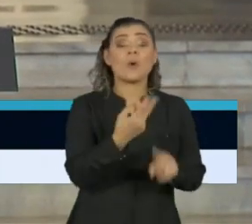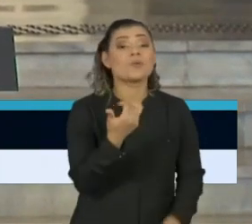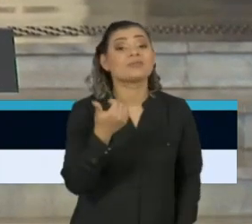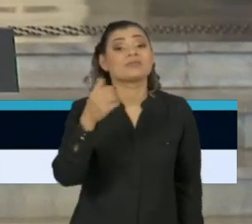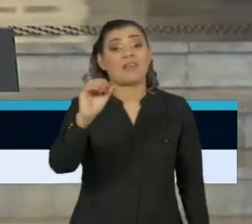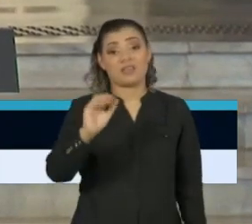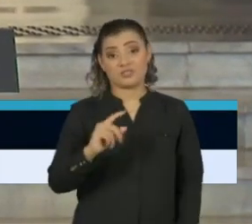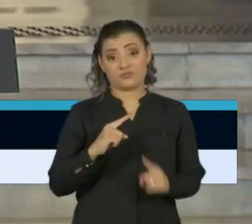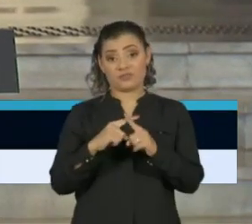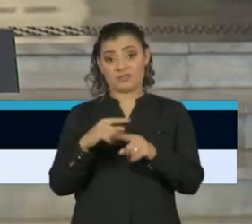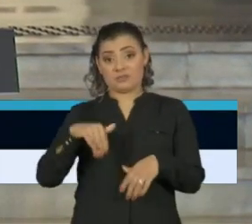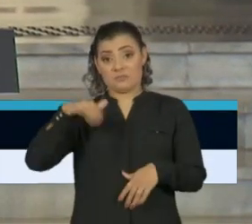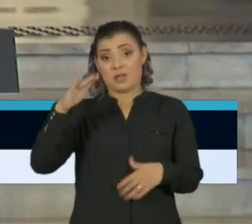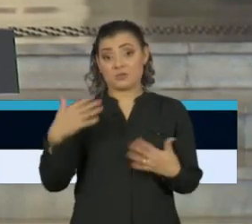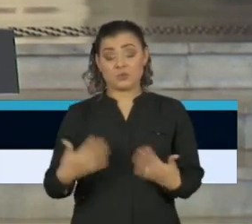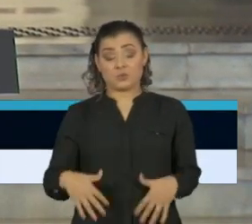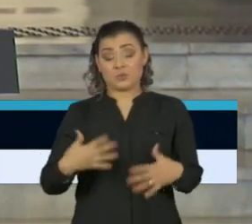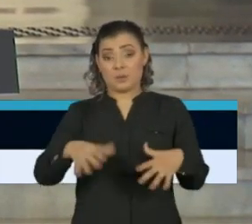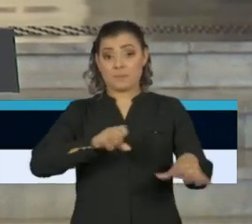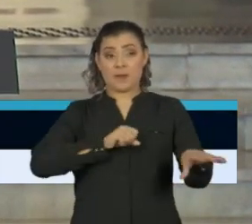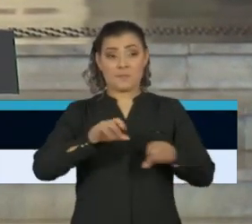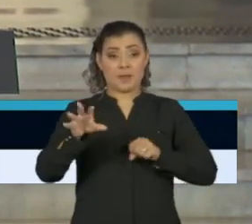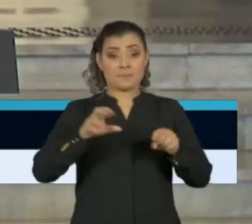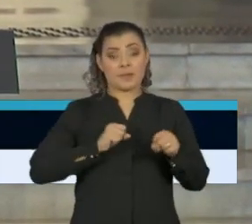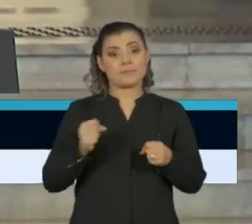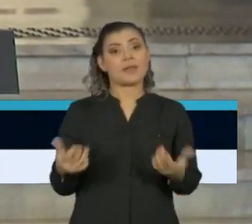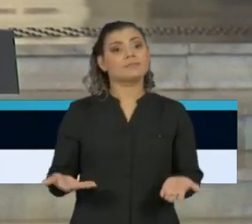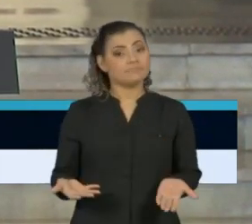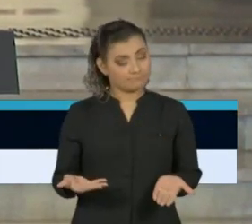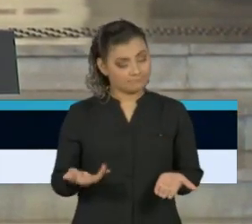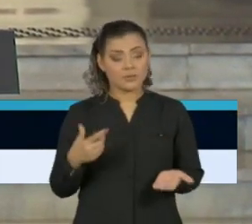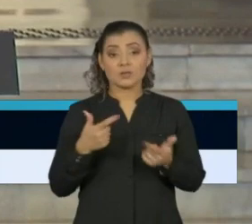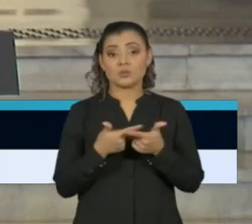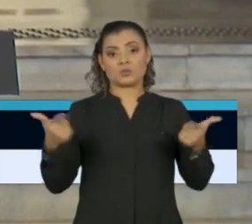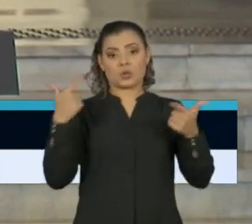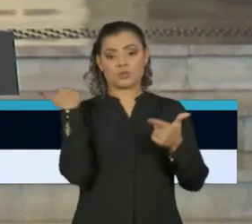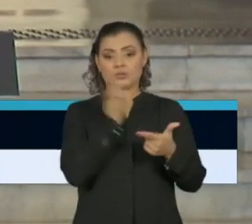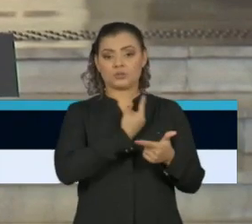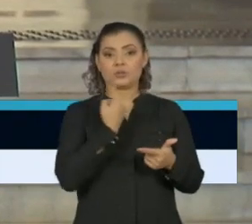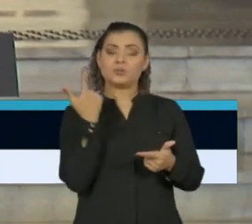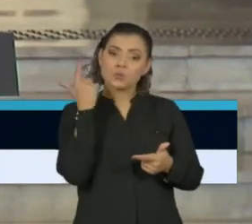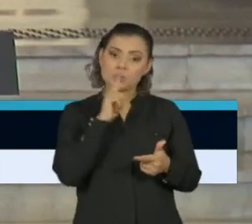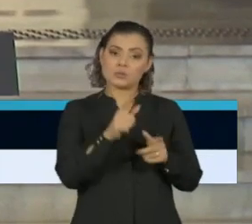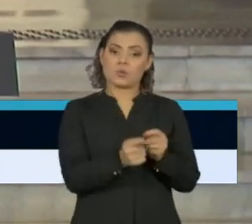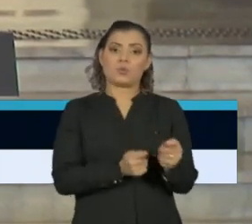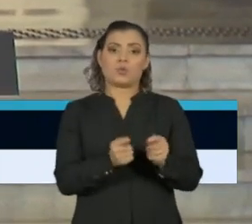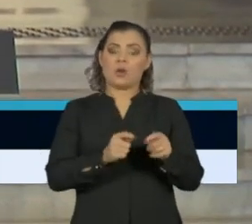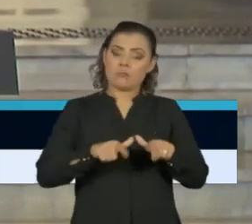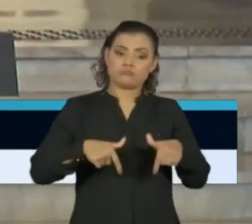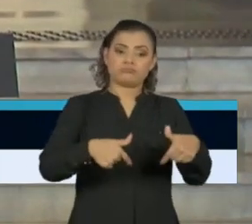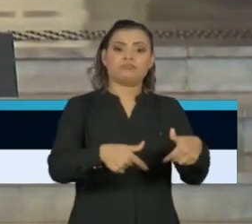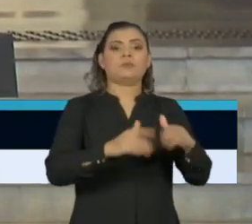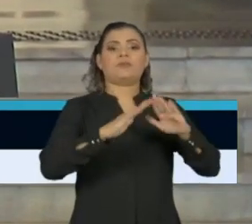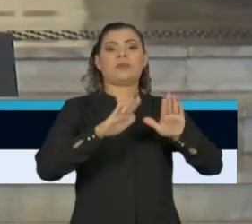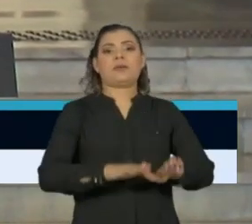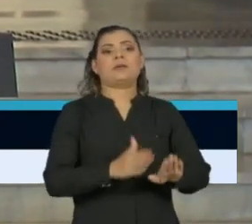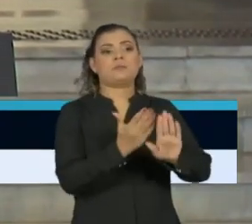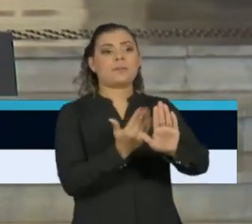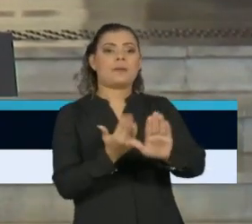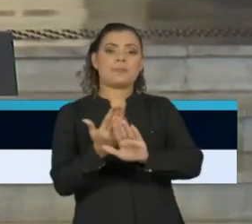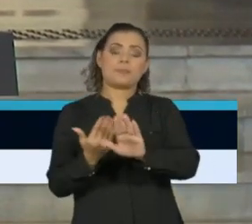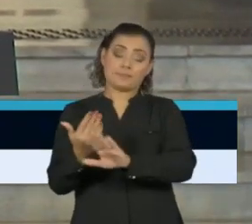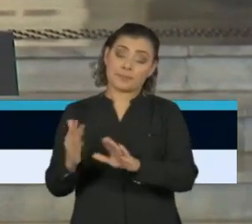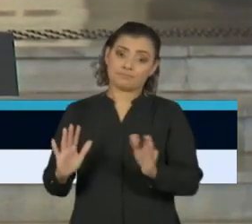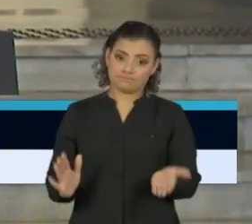pacientes portadores da virose do que temos hoje. Então, este é o significado da própria curva, do